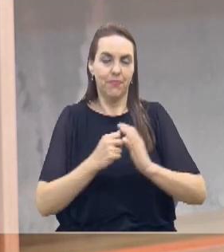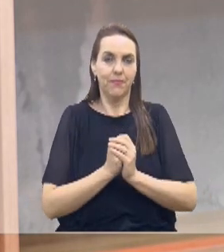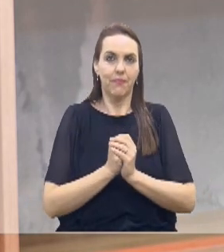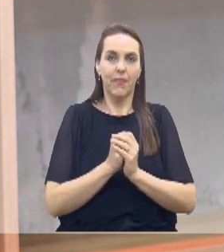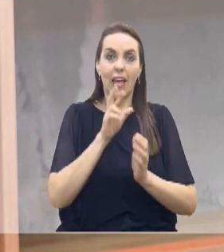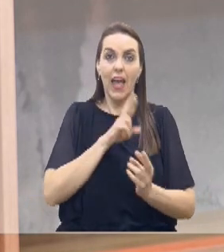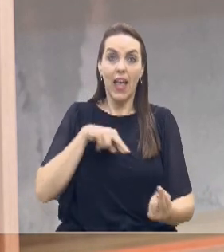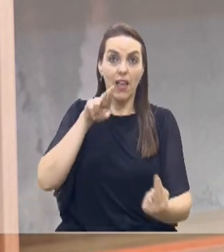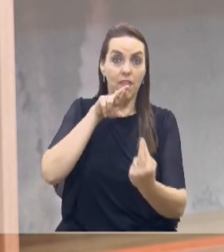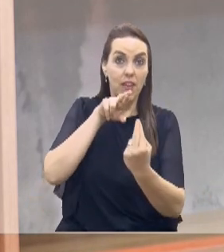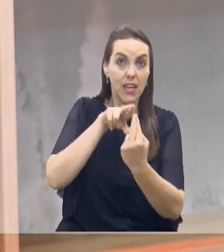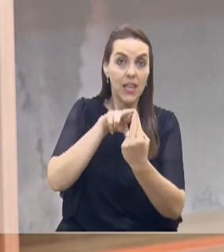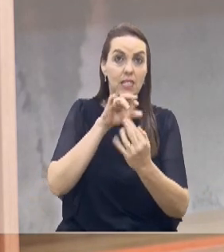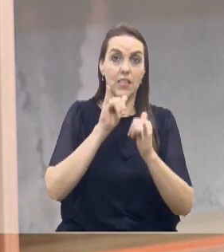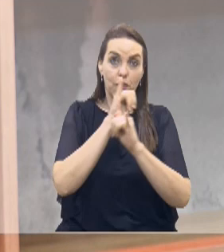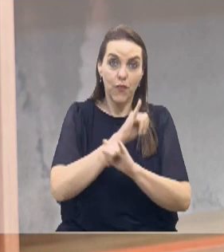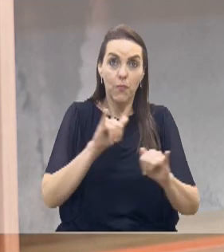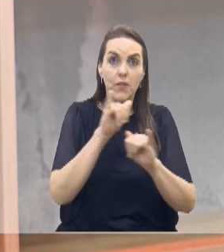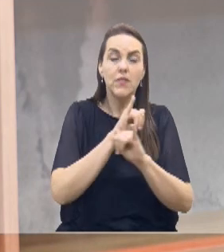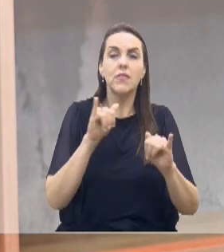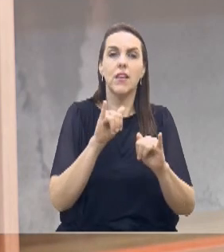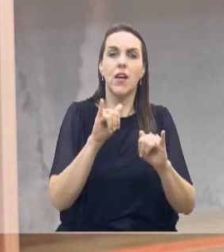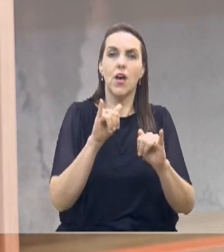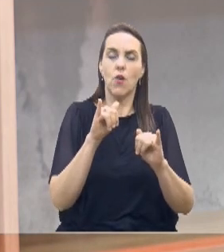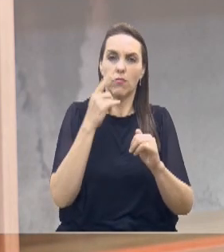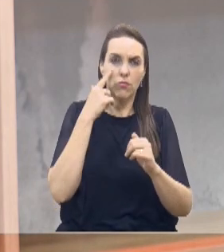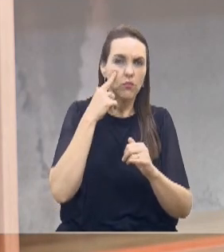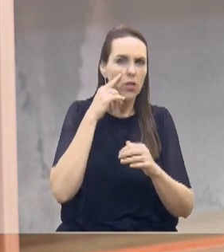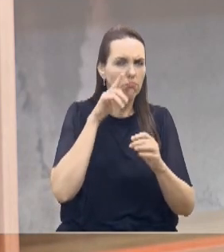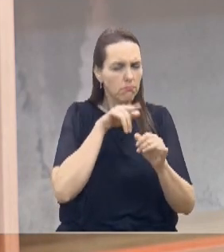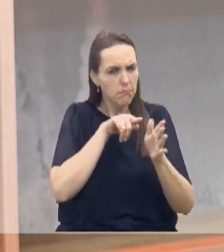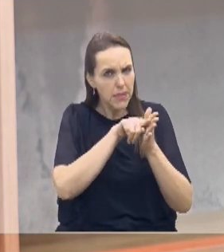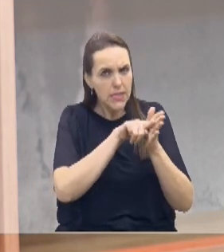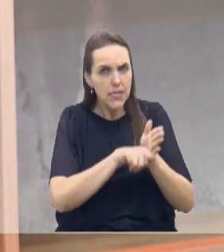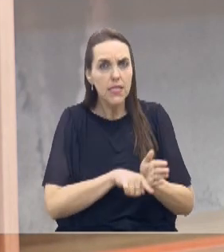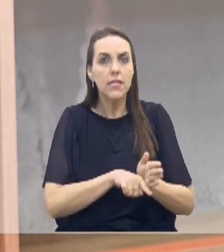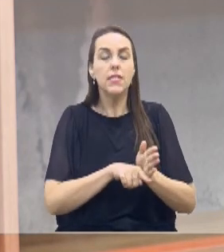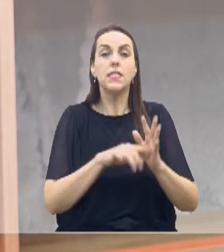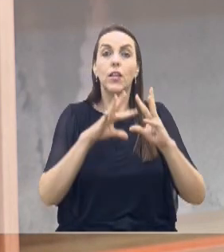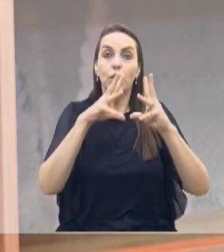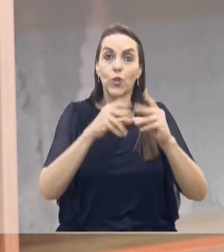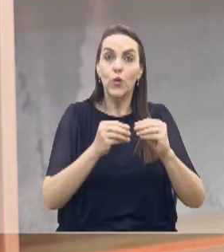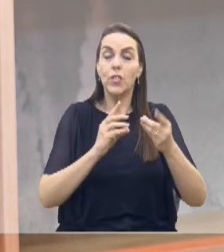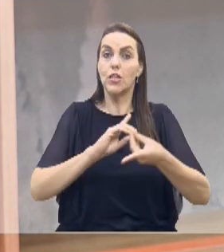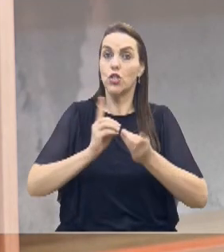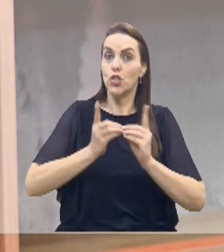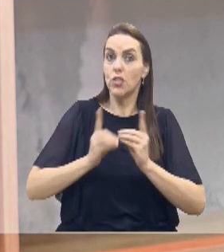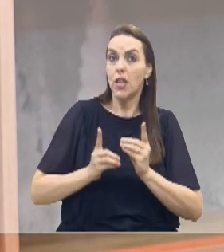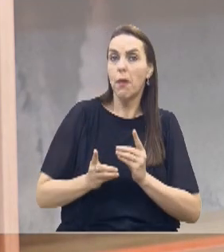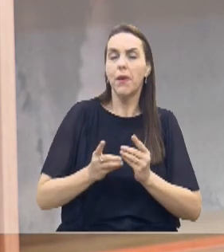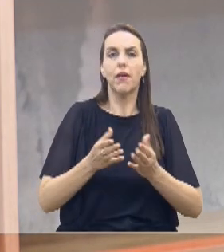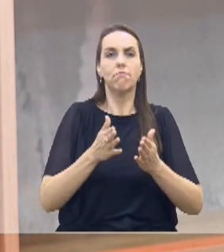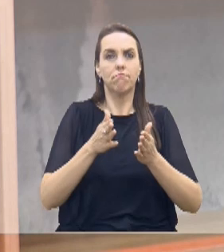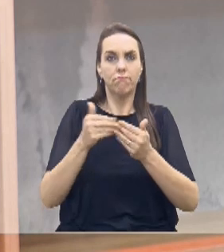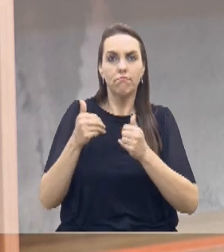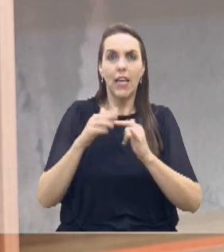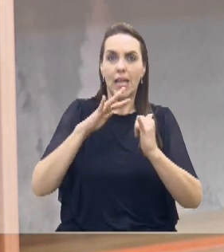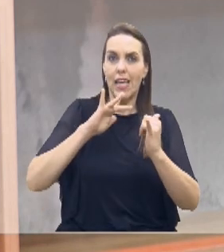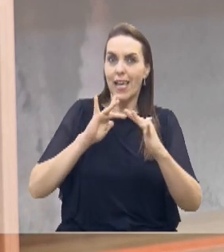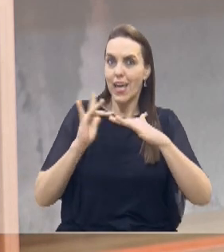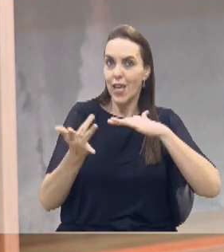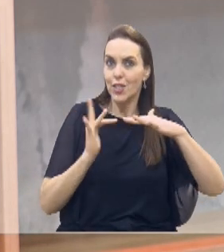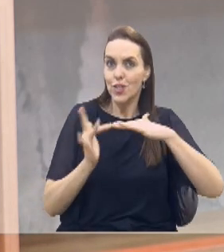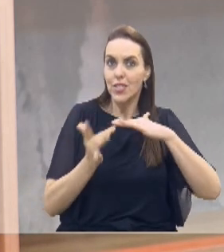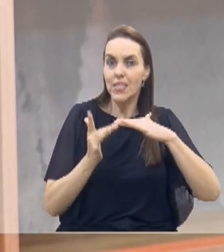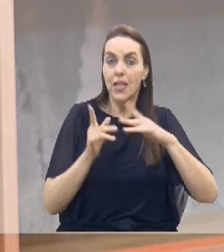de informação, de consulta, essa dinâmica também de apelo maior às redes sociais, as pessoas